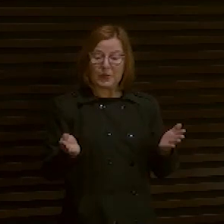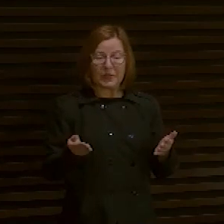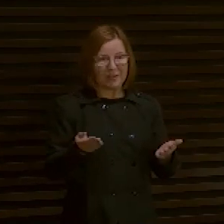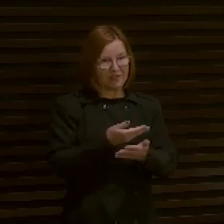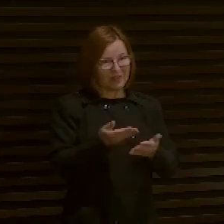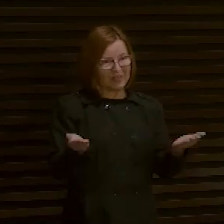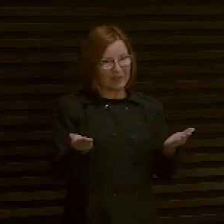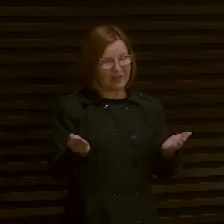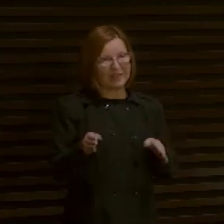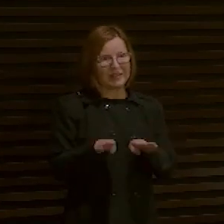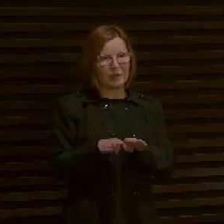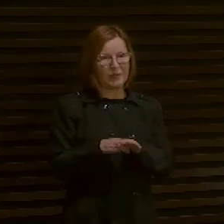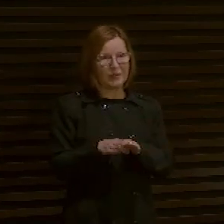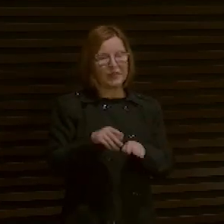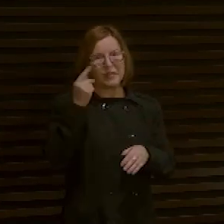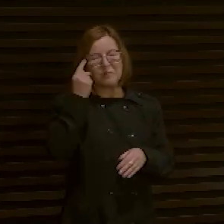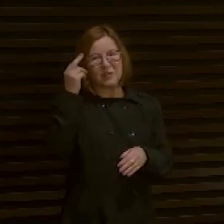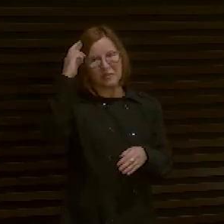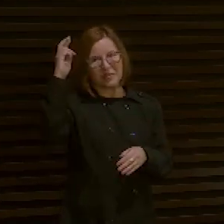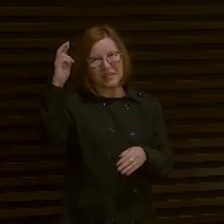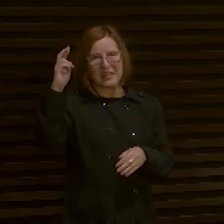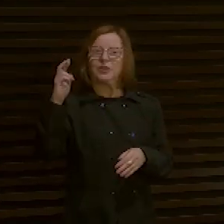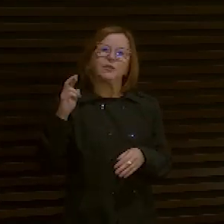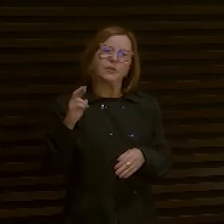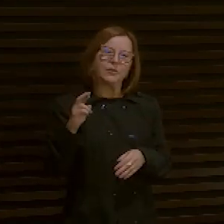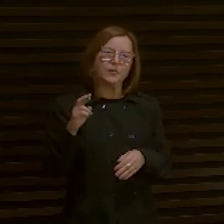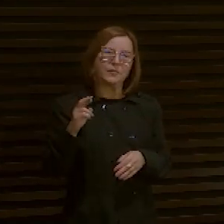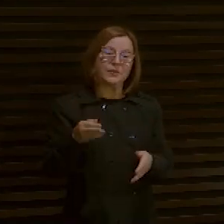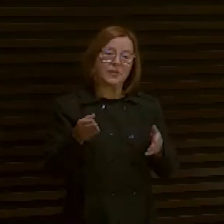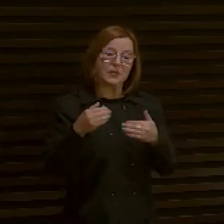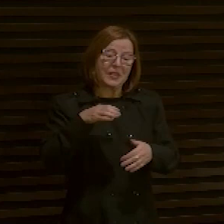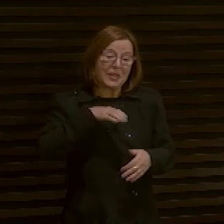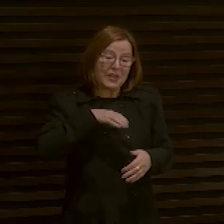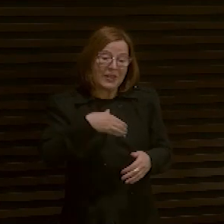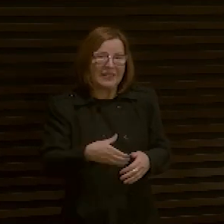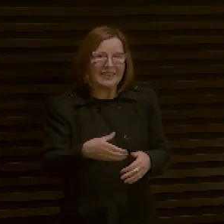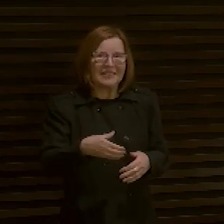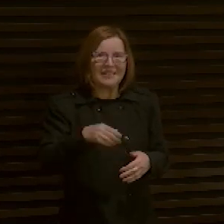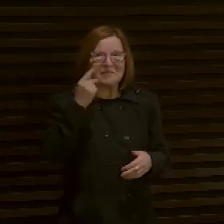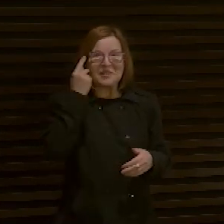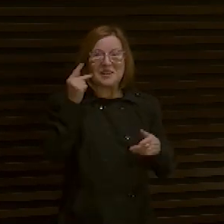que o Senhor mova o nosso coração, para que a gente seja mais ousado na pregação do Evangelho.